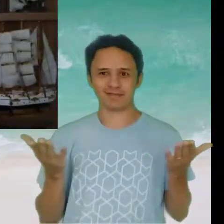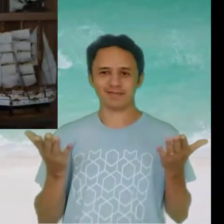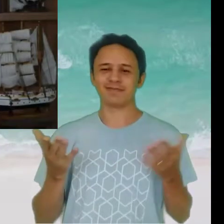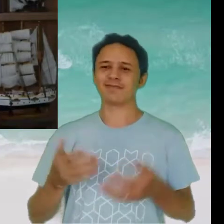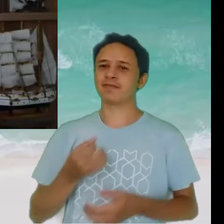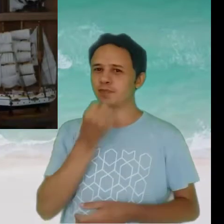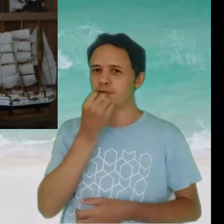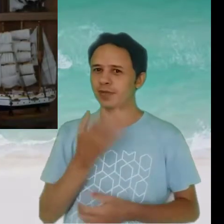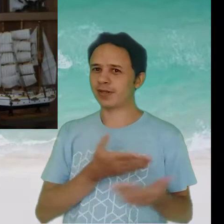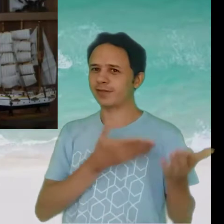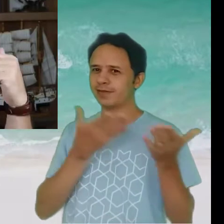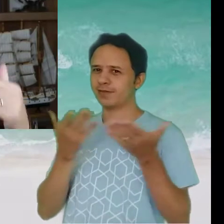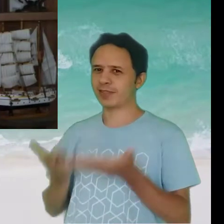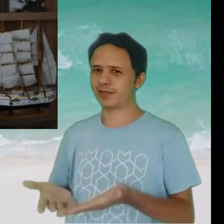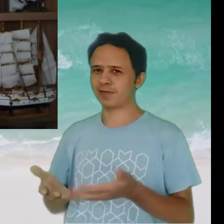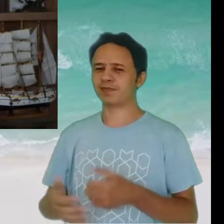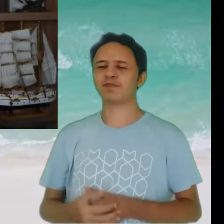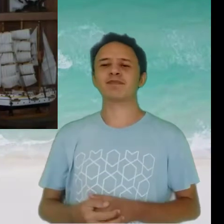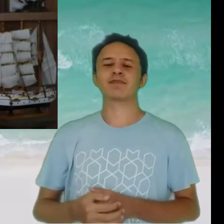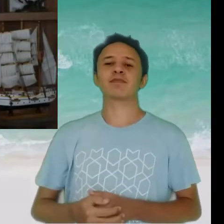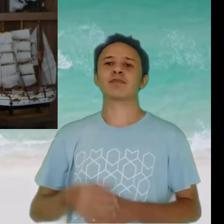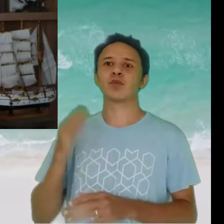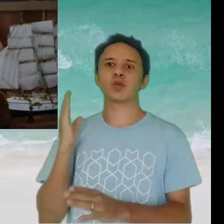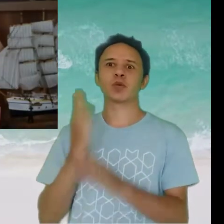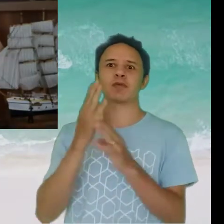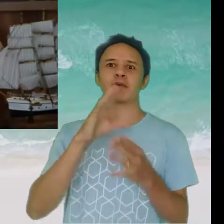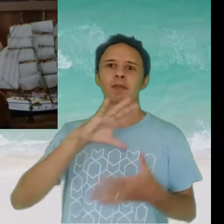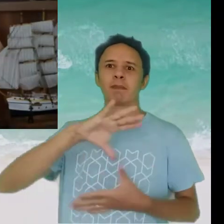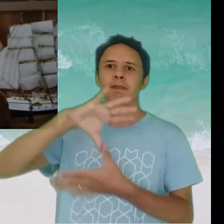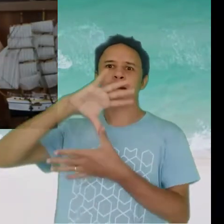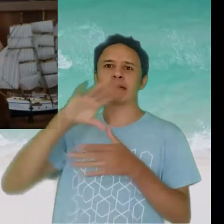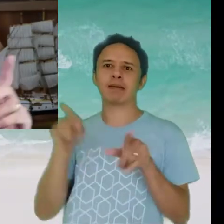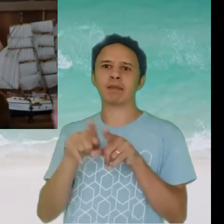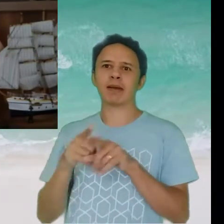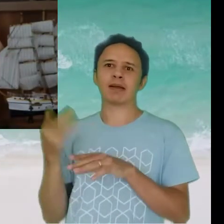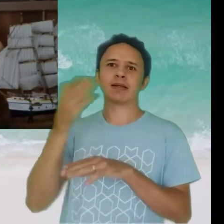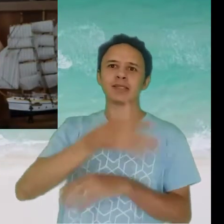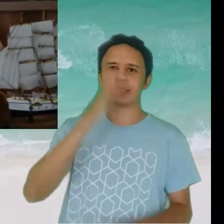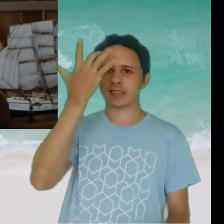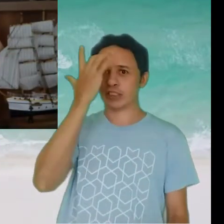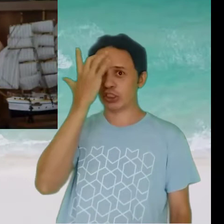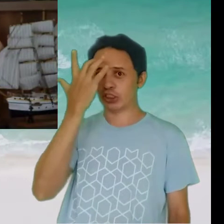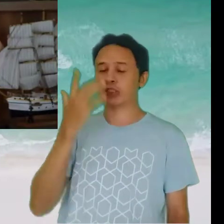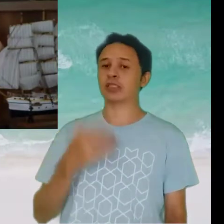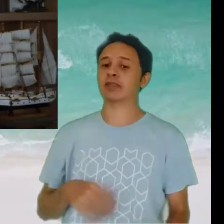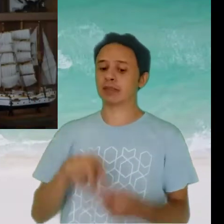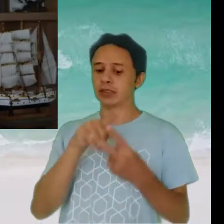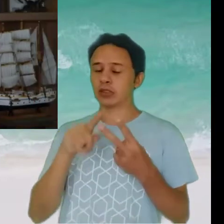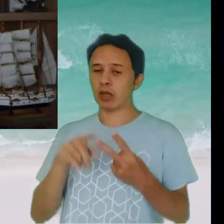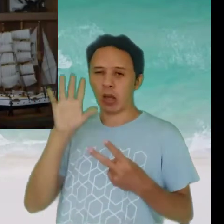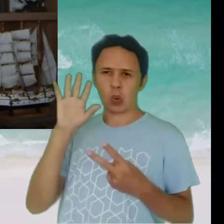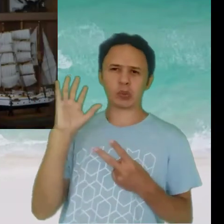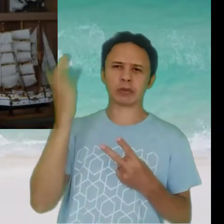Salve, meus cavaleiros! Thiago aqui, sejam muito bem-vindos ao Impérios AD. A descoberta da América e a passagem para as Índias Orientais são